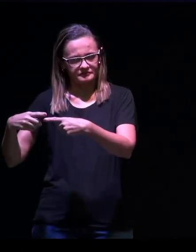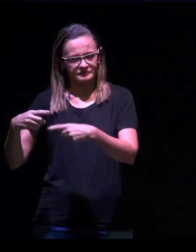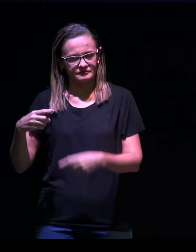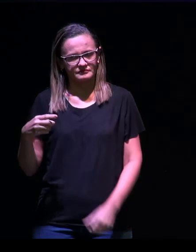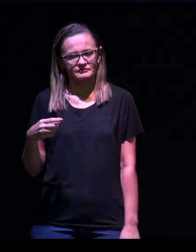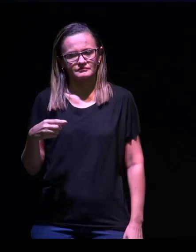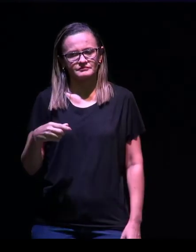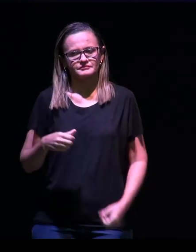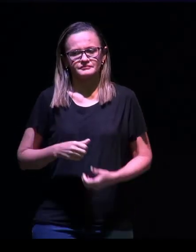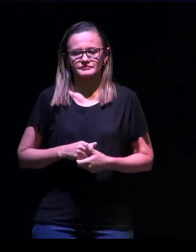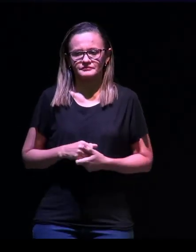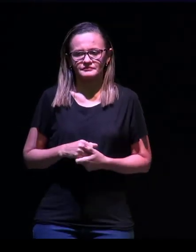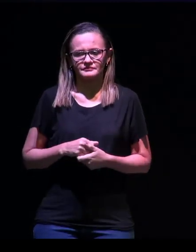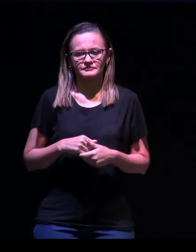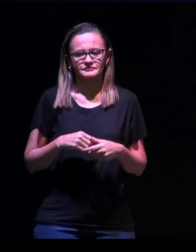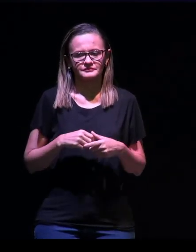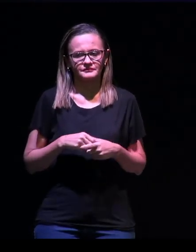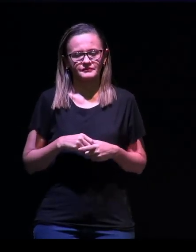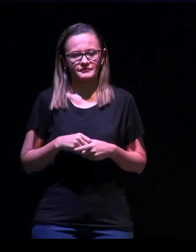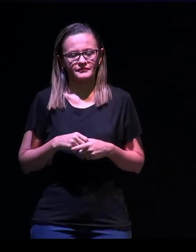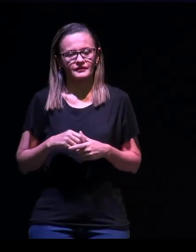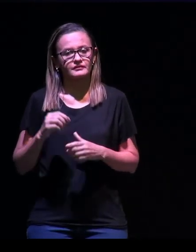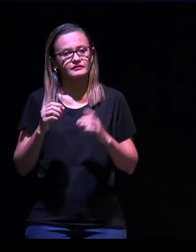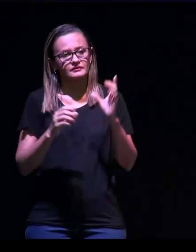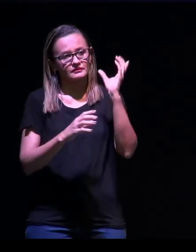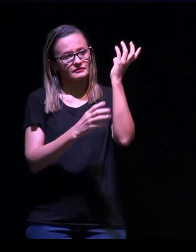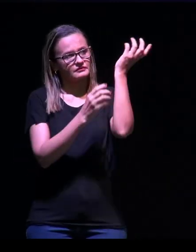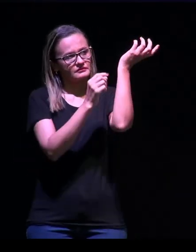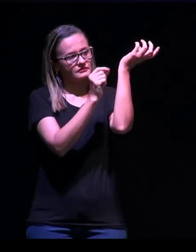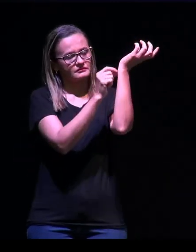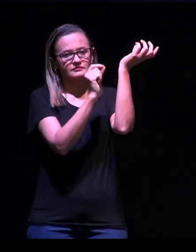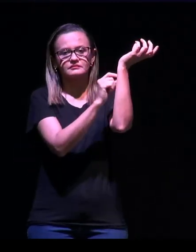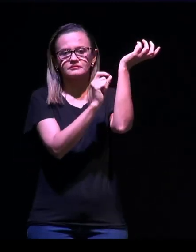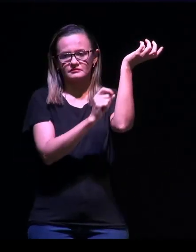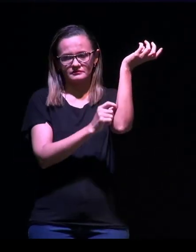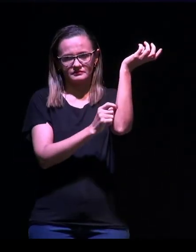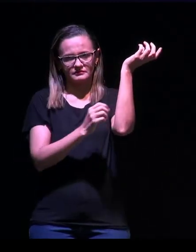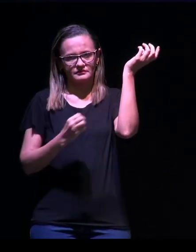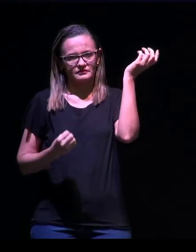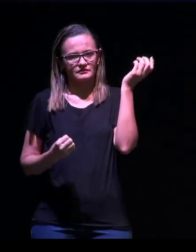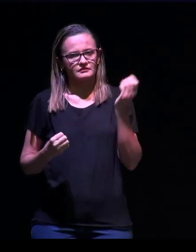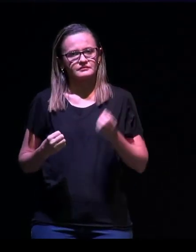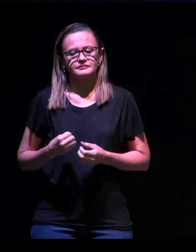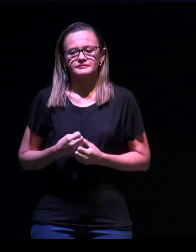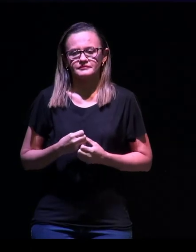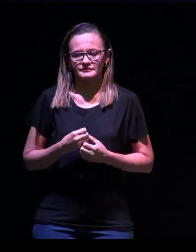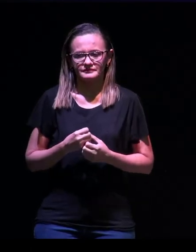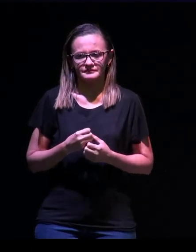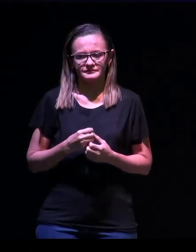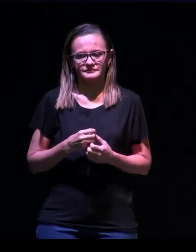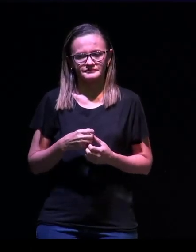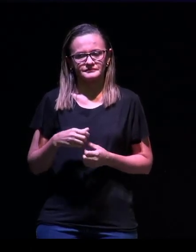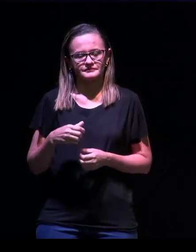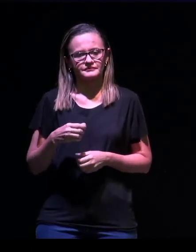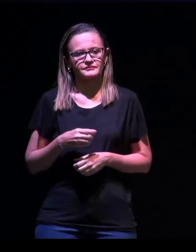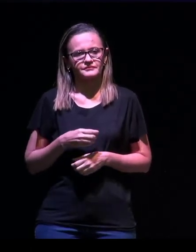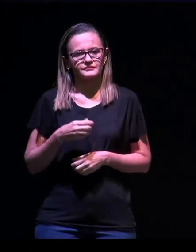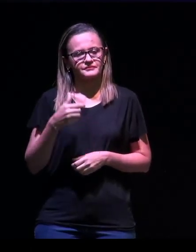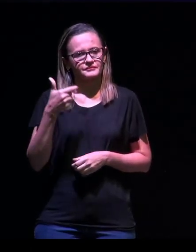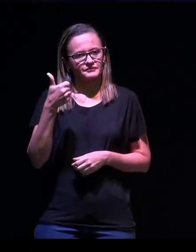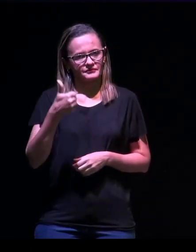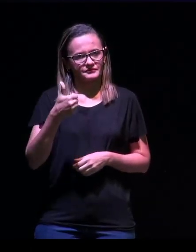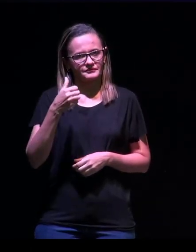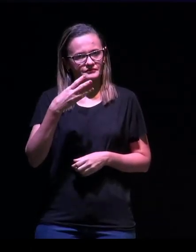dessa geração quando a figueira começou a brotar. A figueira brotou em 14 de maio de 1948.